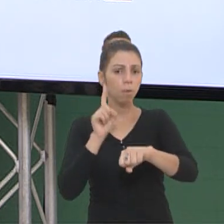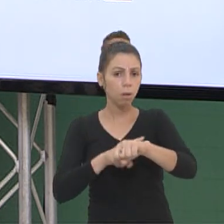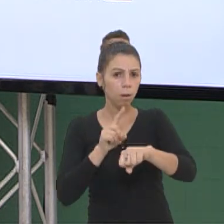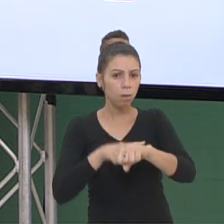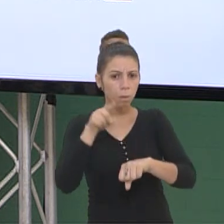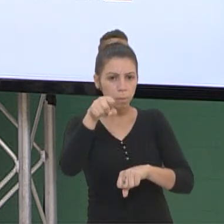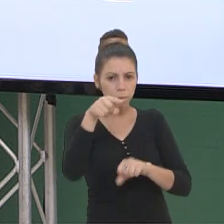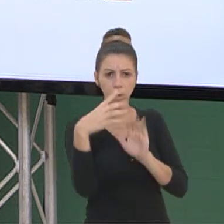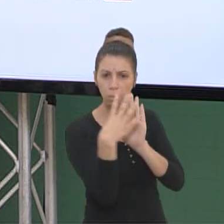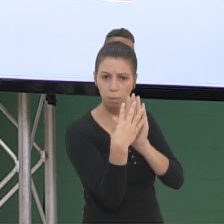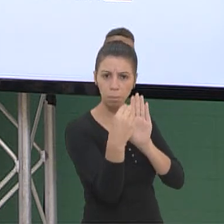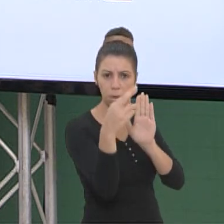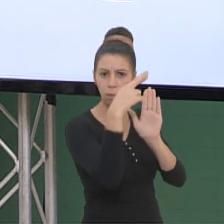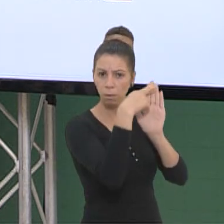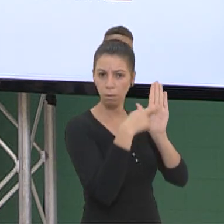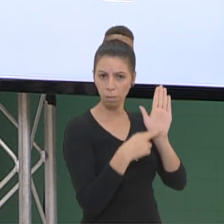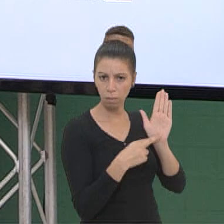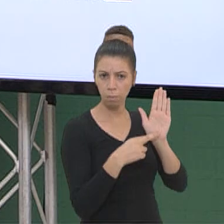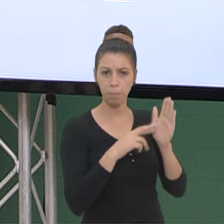vocês copiarem essa regra.